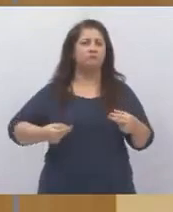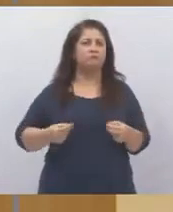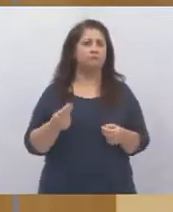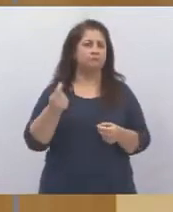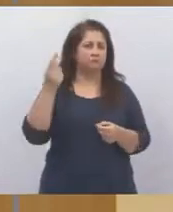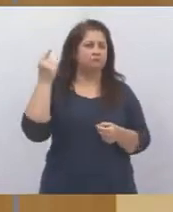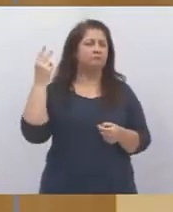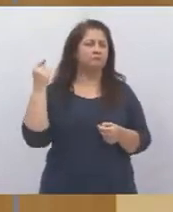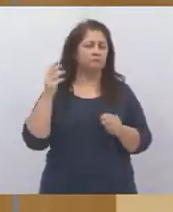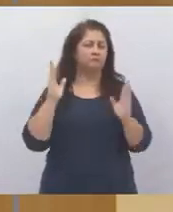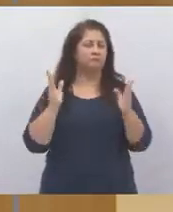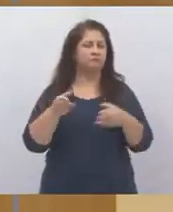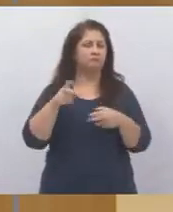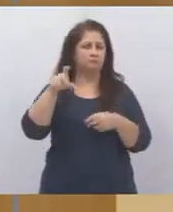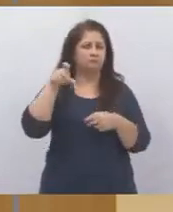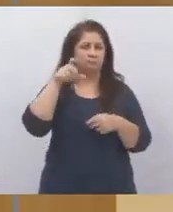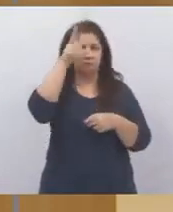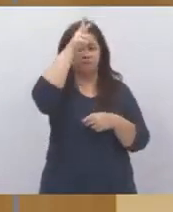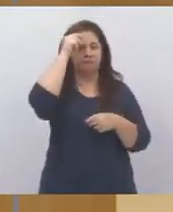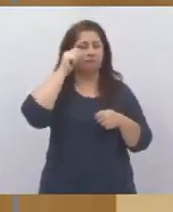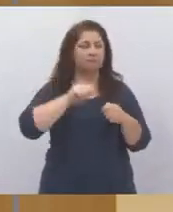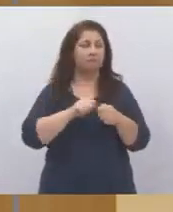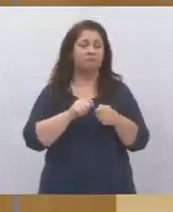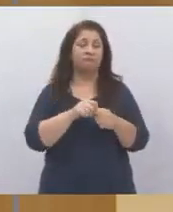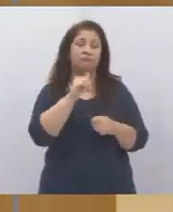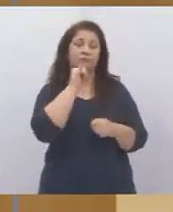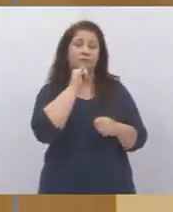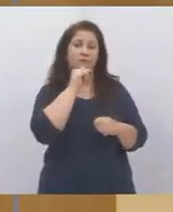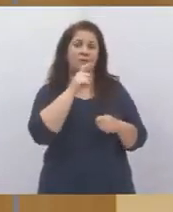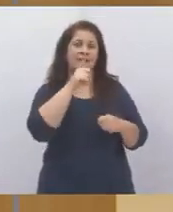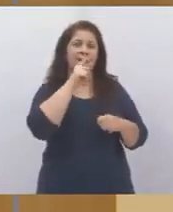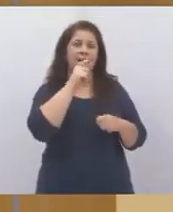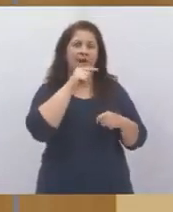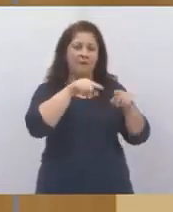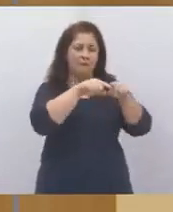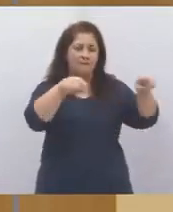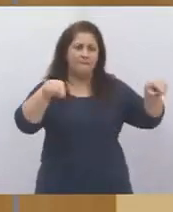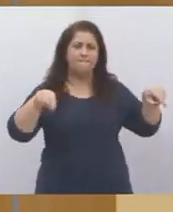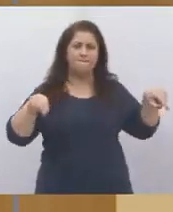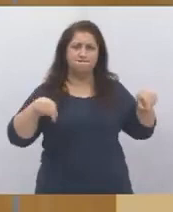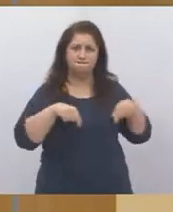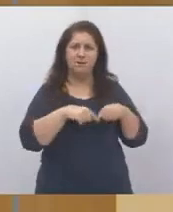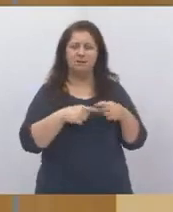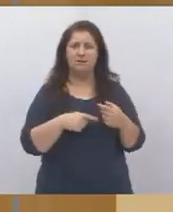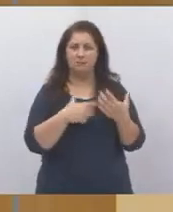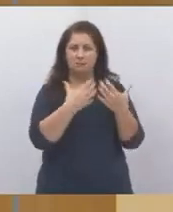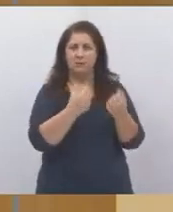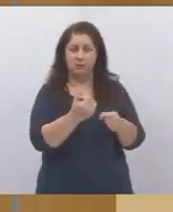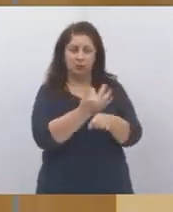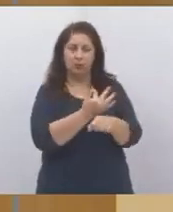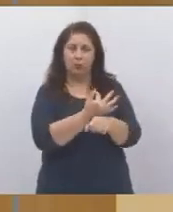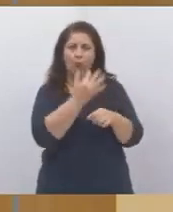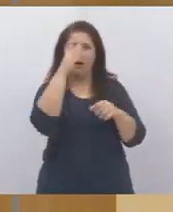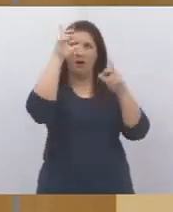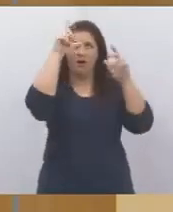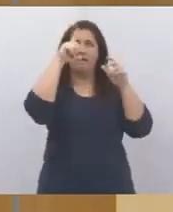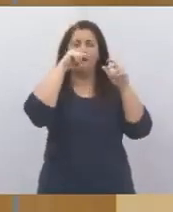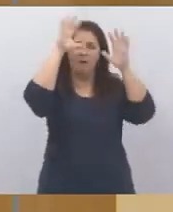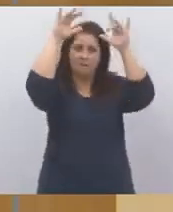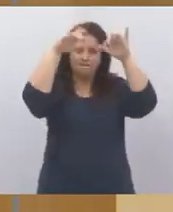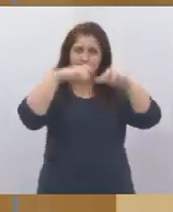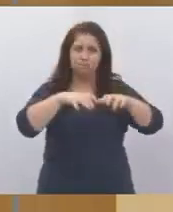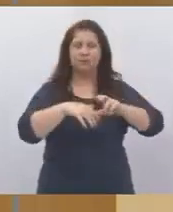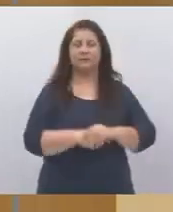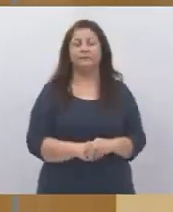anteriores na de Enchente principalmente o piscinão no Jardim do Marquês foi com dinheiro conseguido com recursos